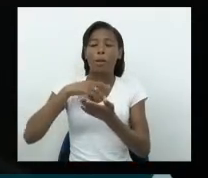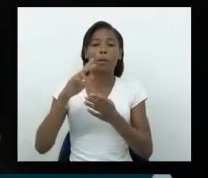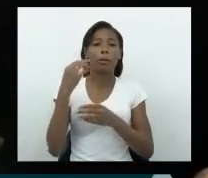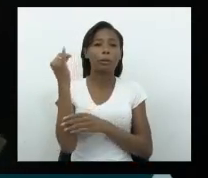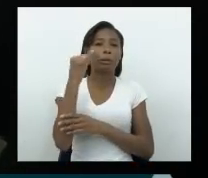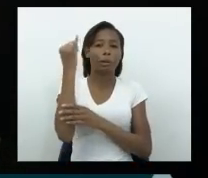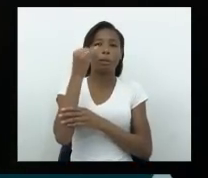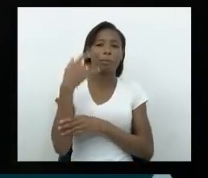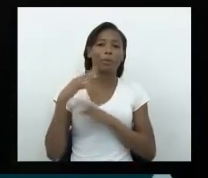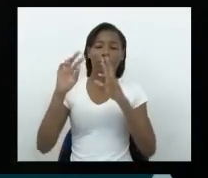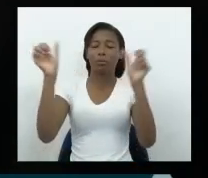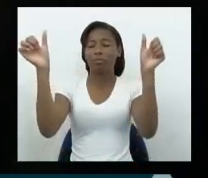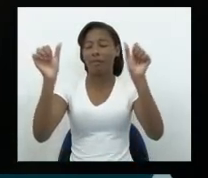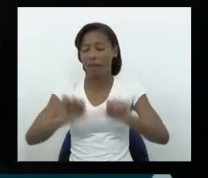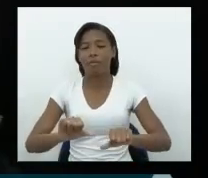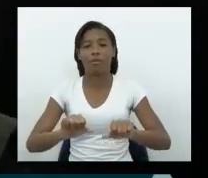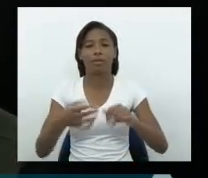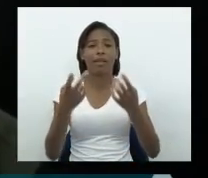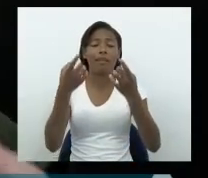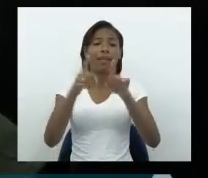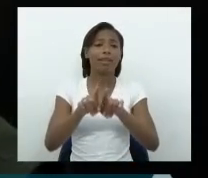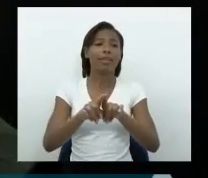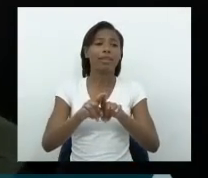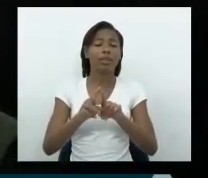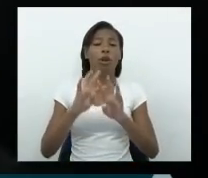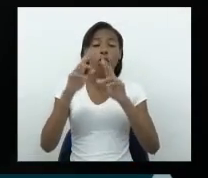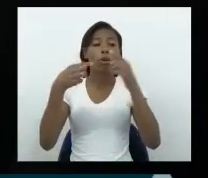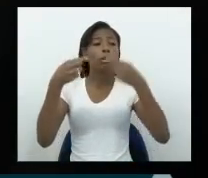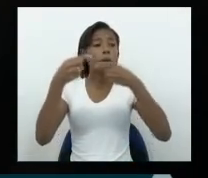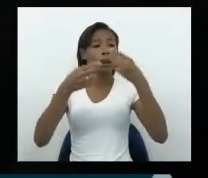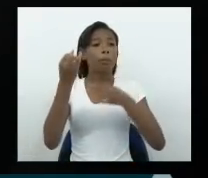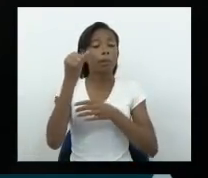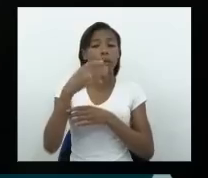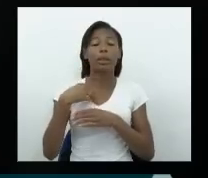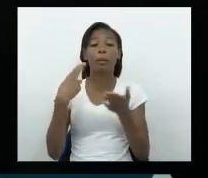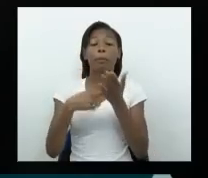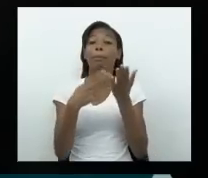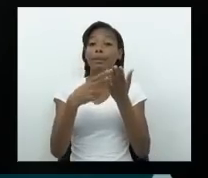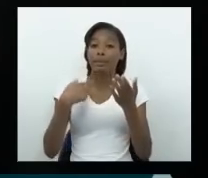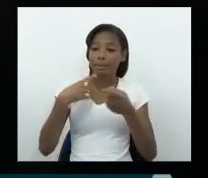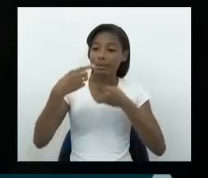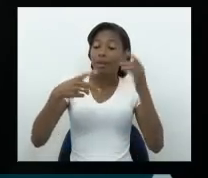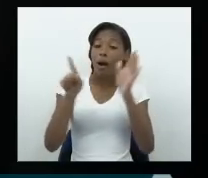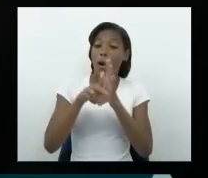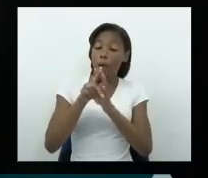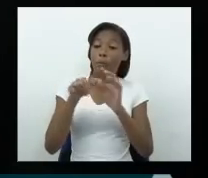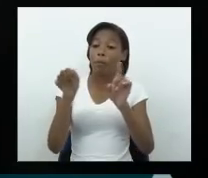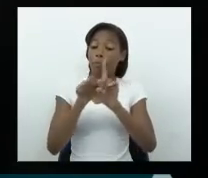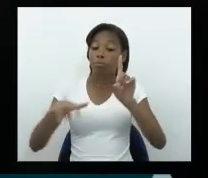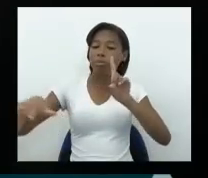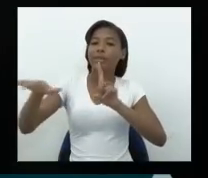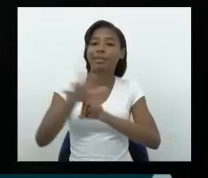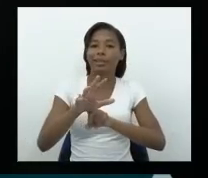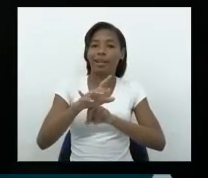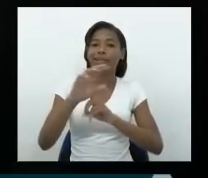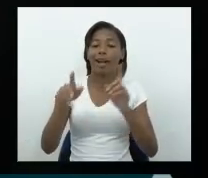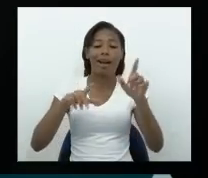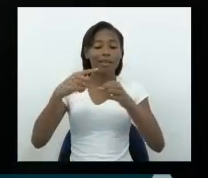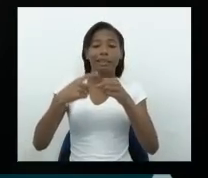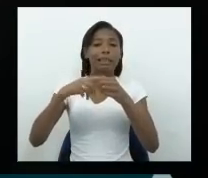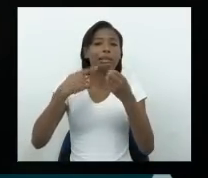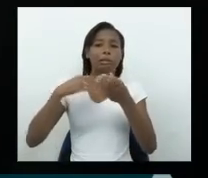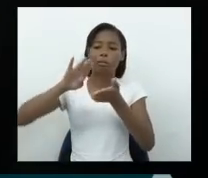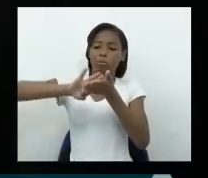riquezas às multinacionais. Então veja, o debate, apesar de ser um debate para a cidade não está fora de São